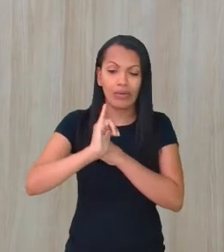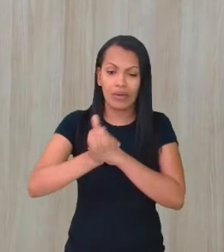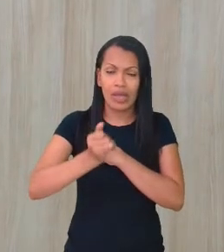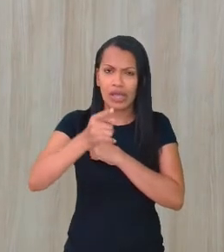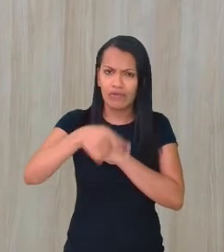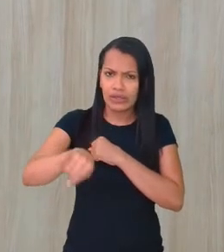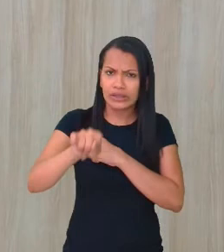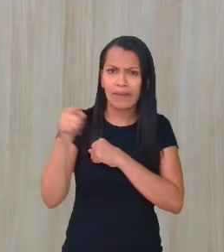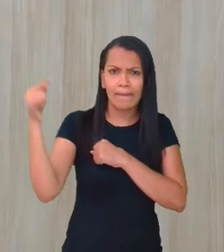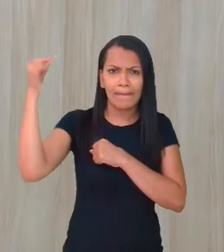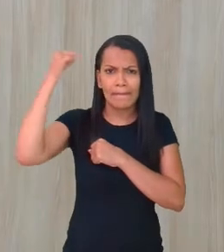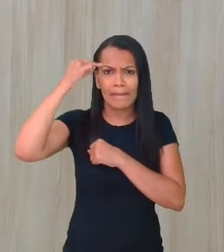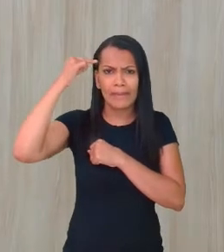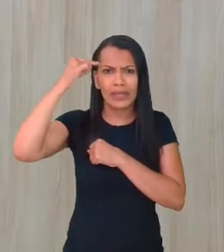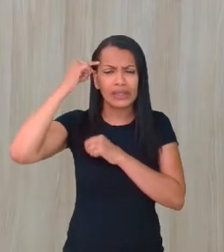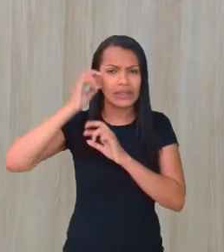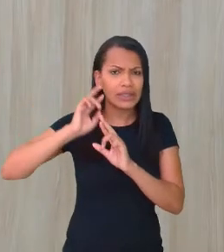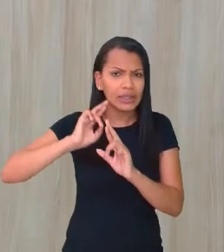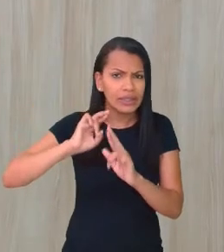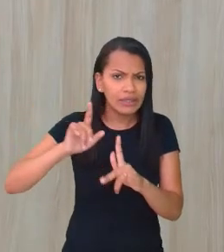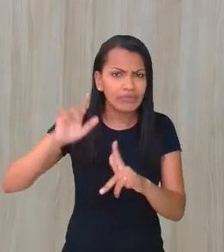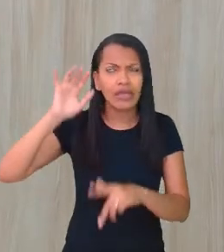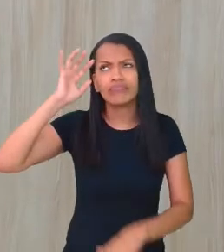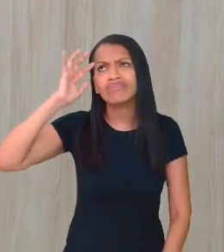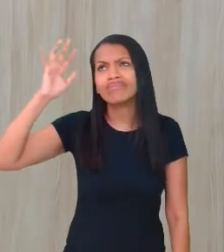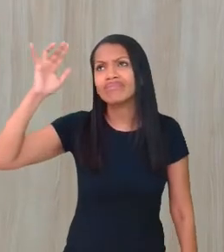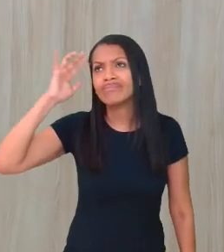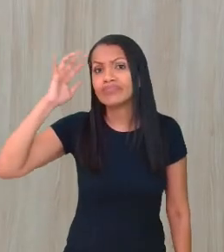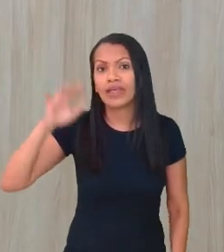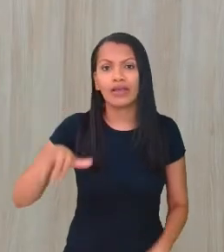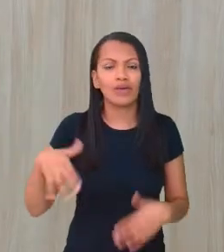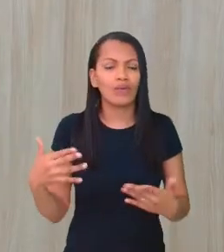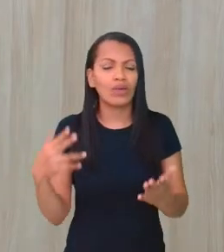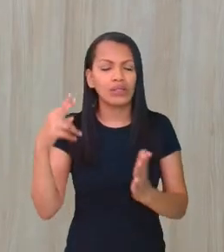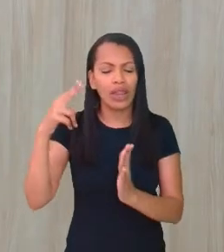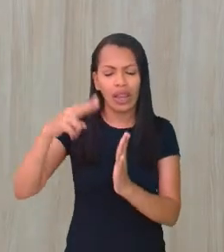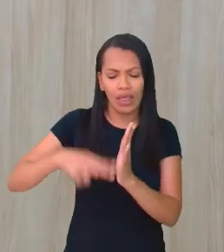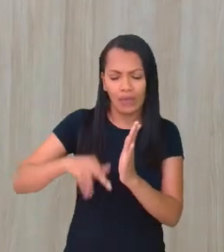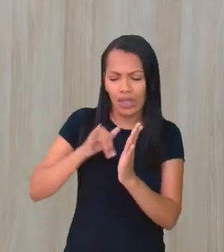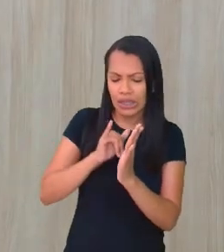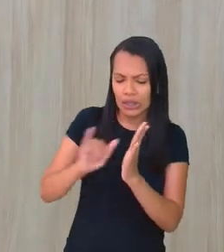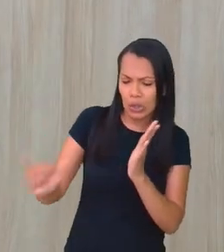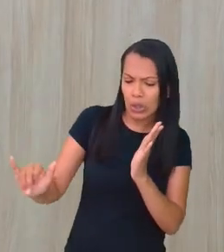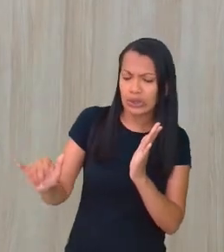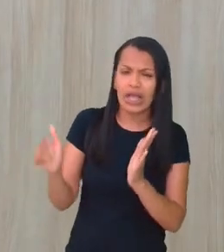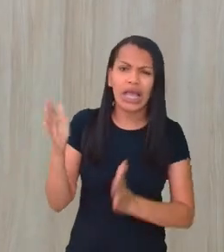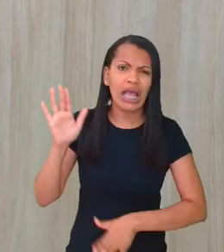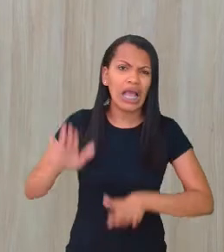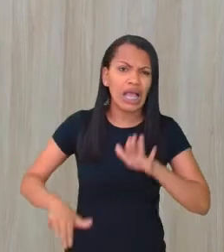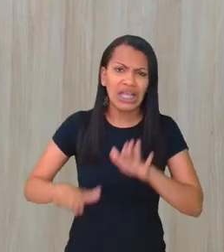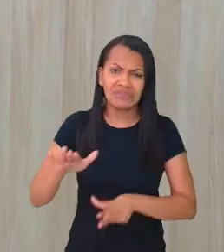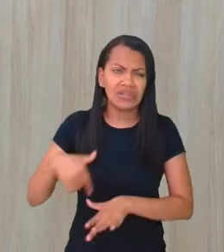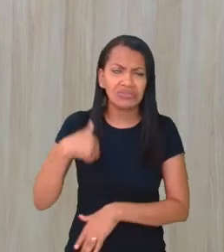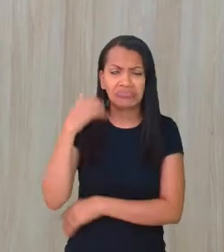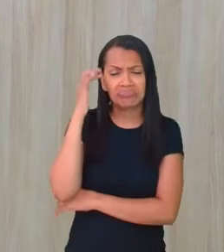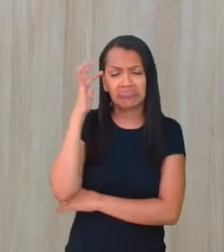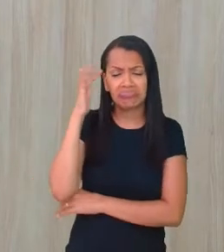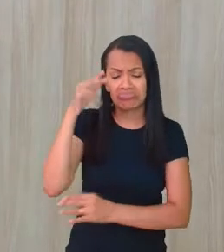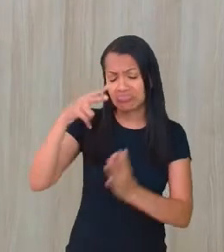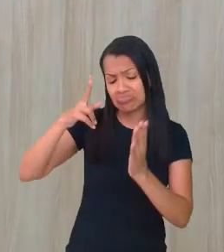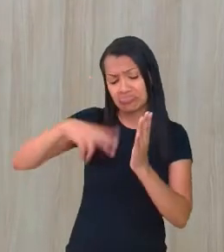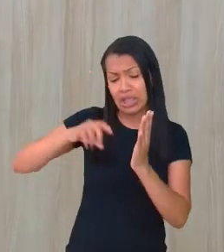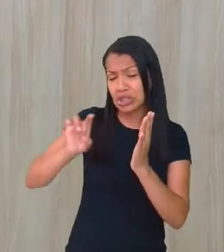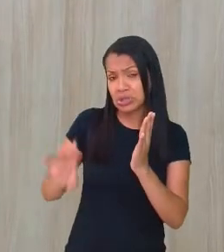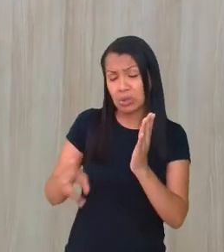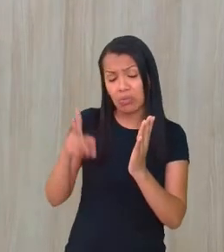forma diferente do que seria o habitual. Porque quando a gente lê uma notícia, a gente não está fazendo, às vezes, muita reflexão sobre ela. A gente